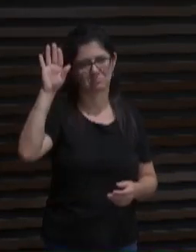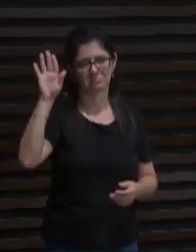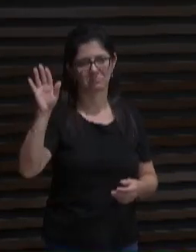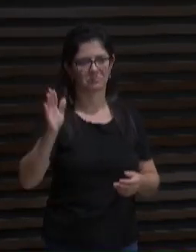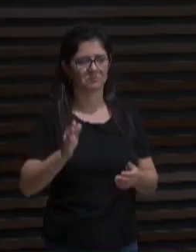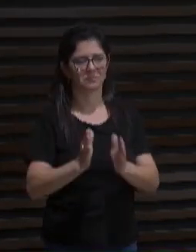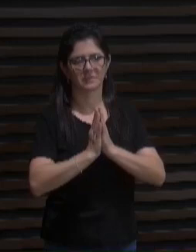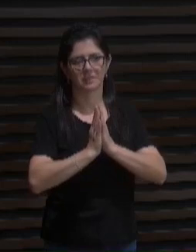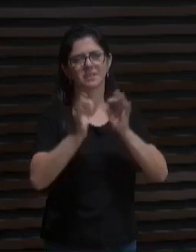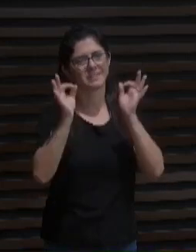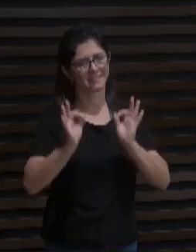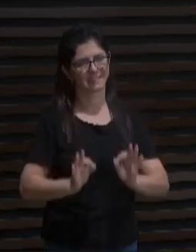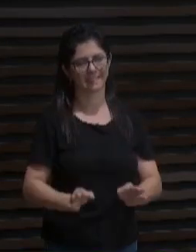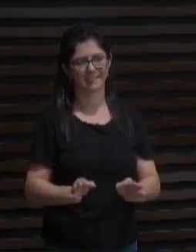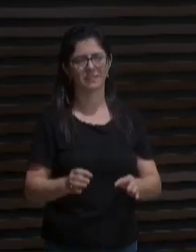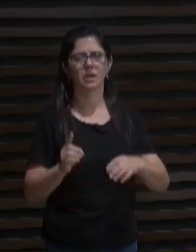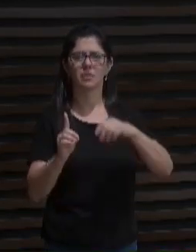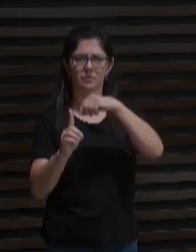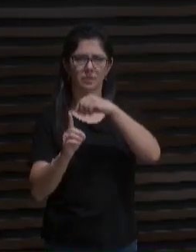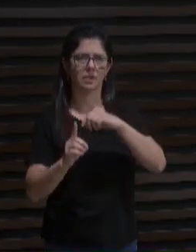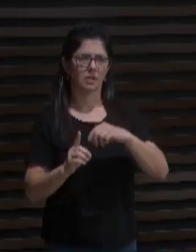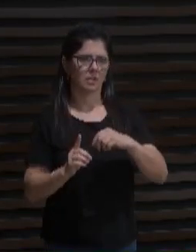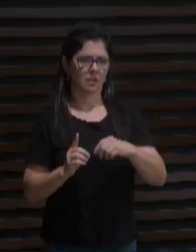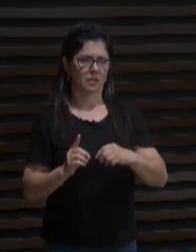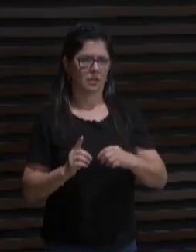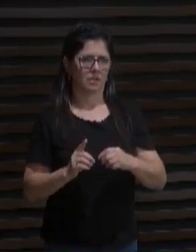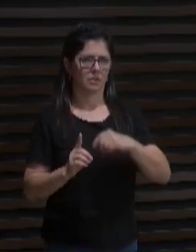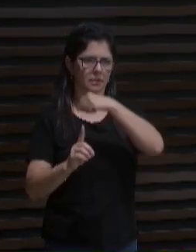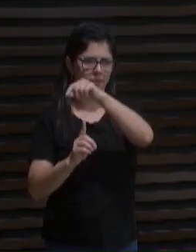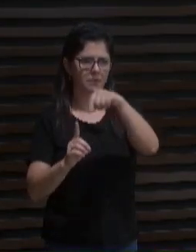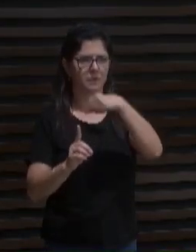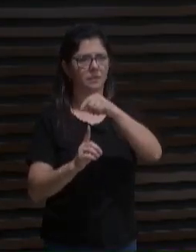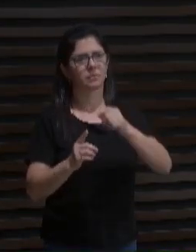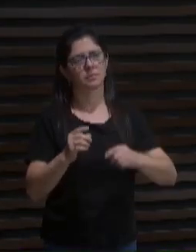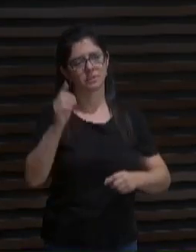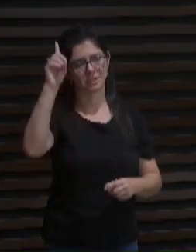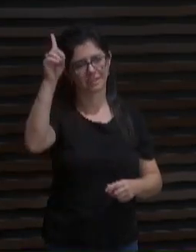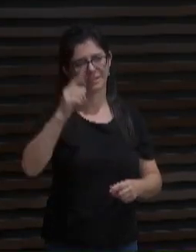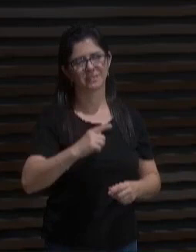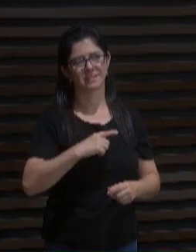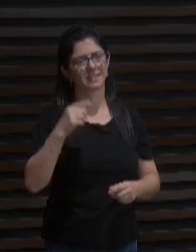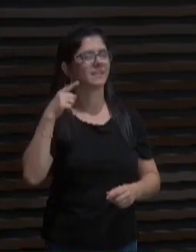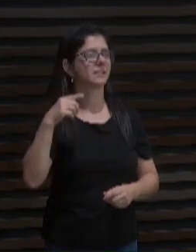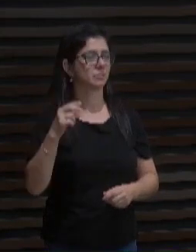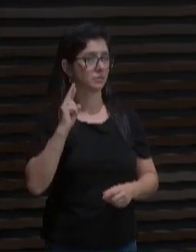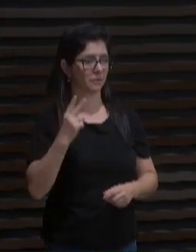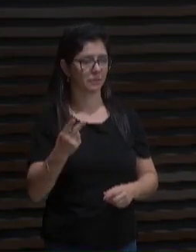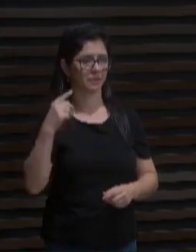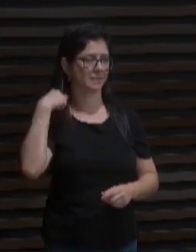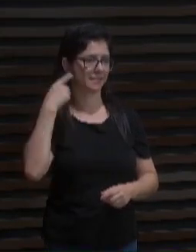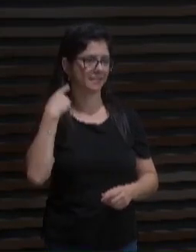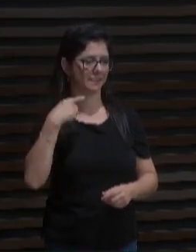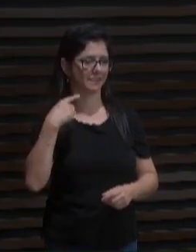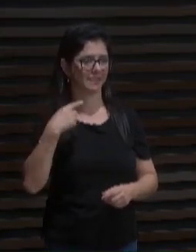Espírito Santo de Deus intercede por nós. Nós temos um advogado que intercede, nós temos 2 intercessores. Isso é